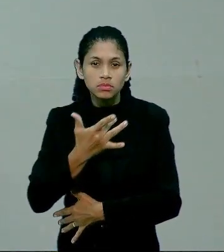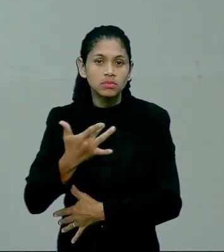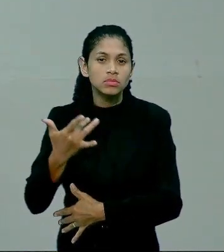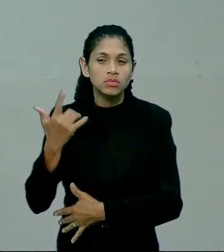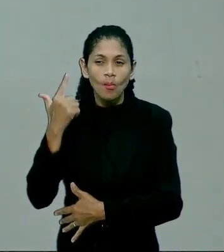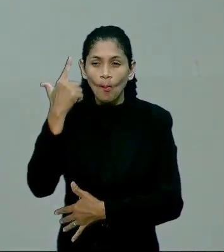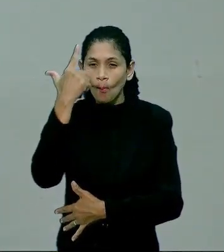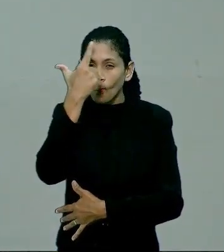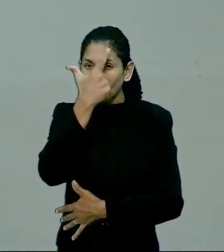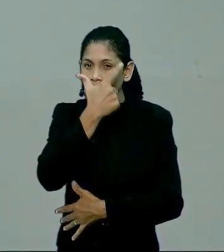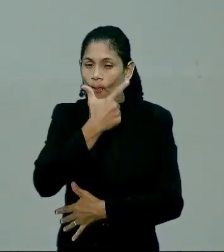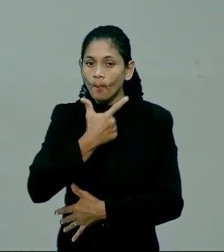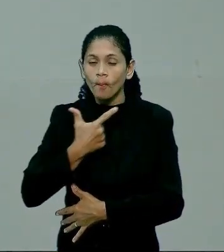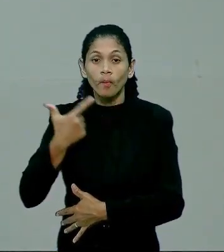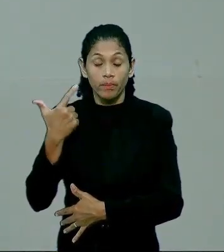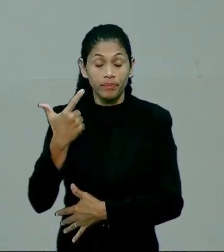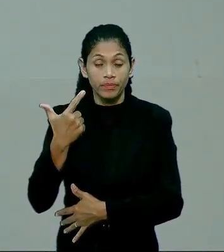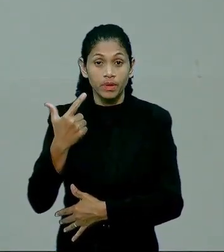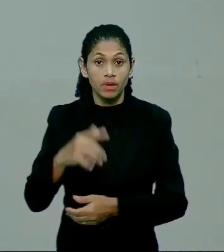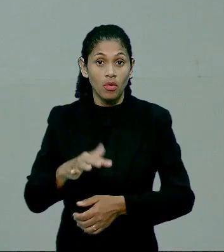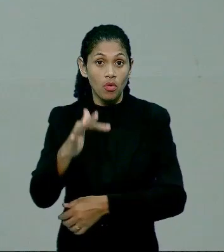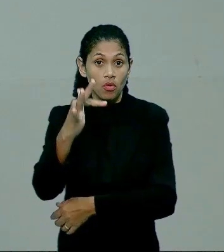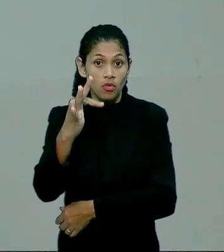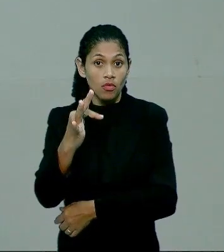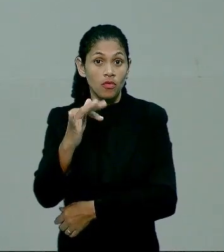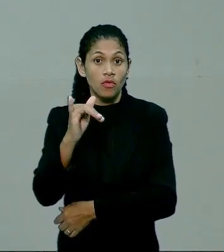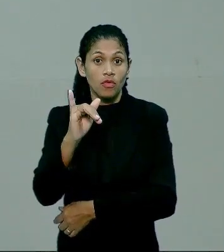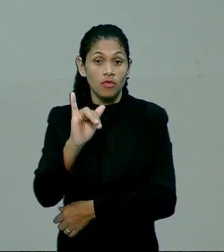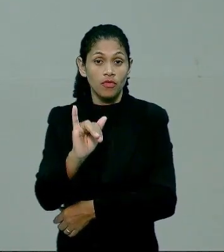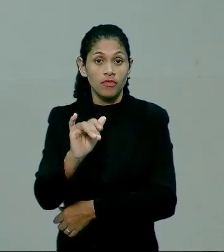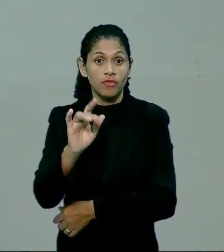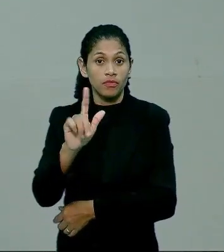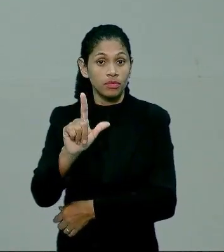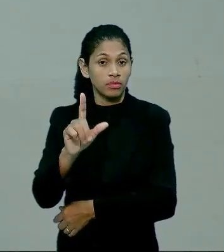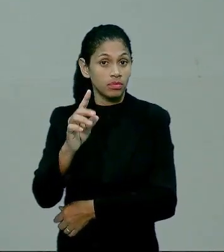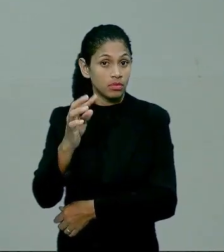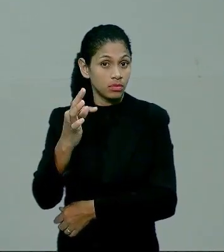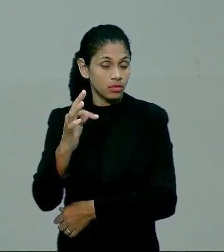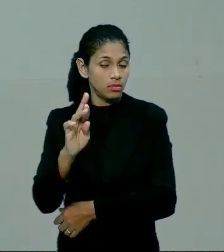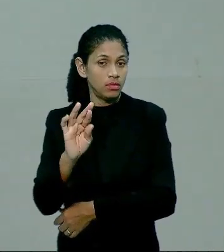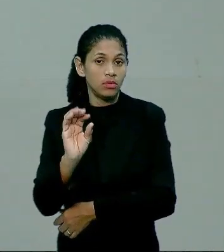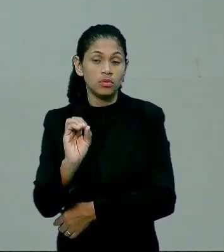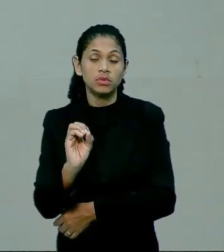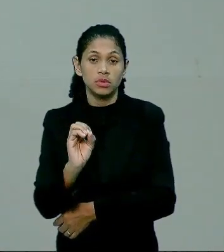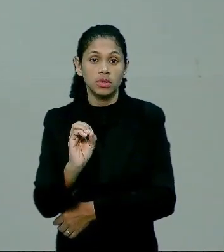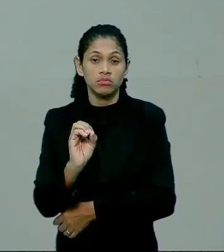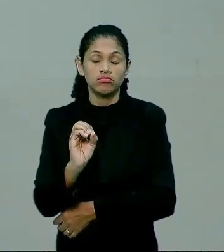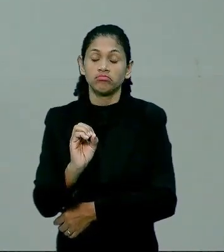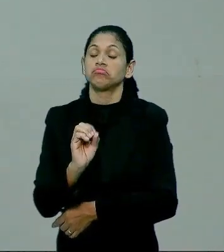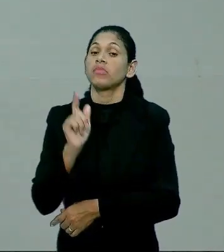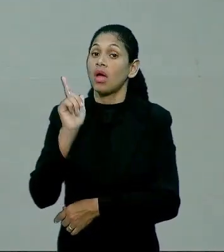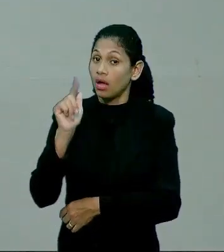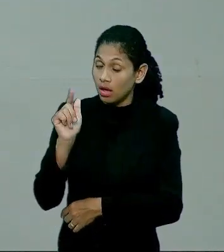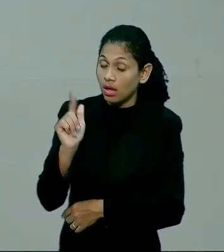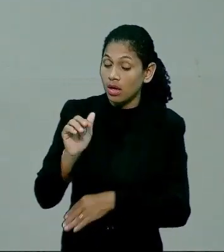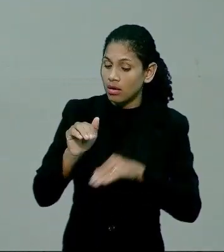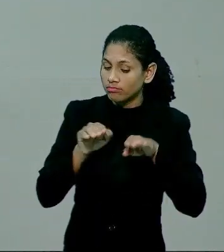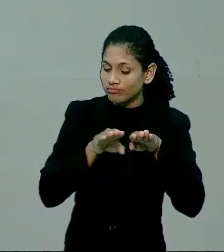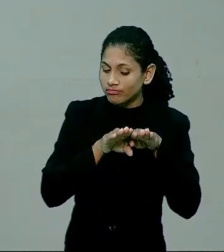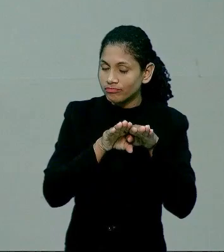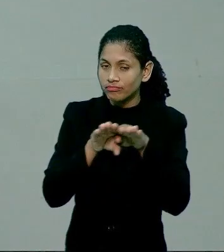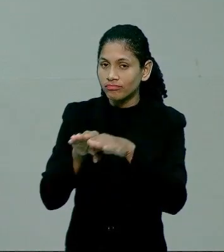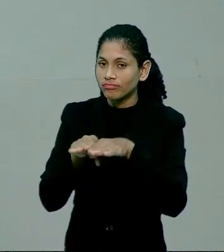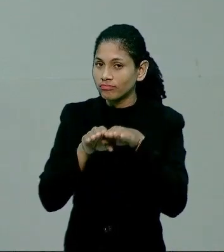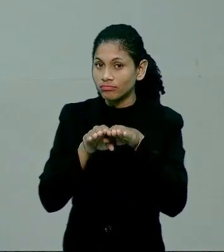uma observação muito importante, o filtro ele acaba sendo uma padronização, um direcionamento do que é ser belo, então vamos todo mundo